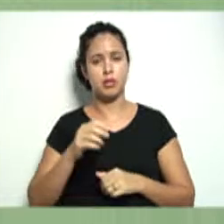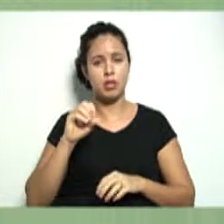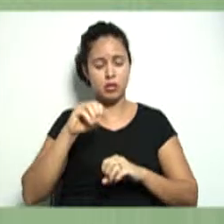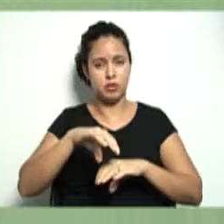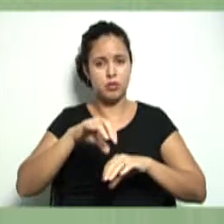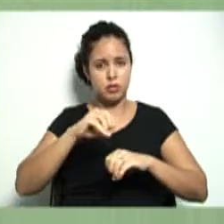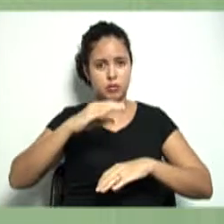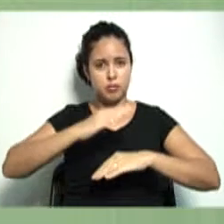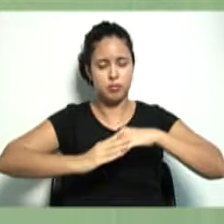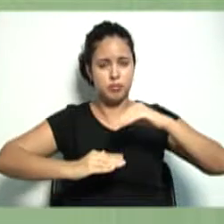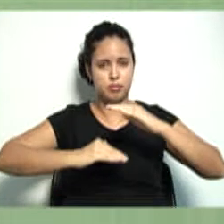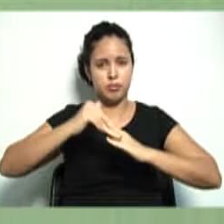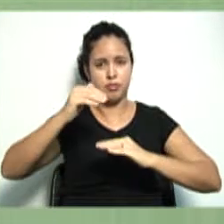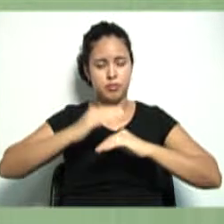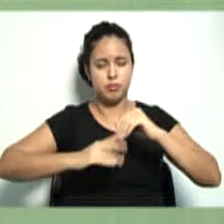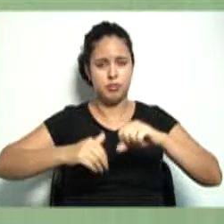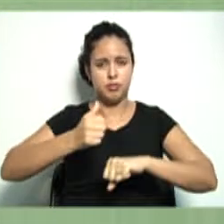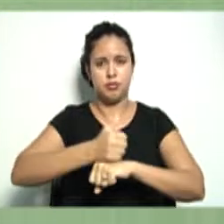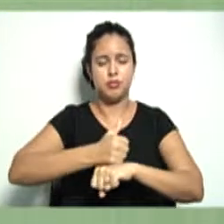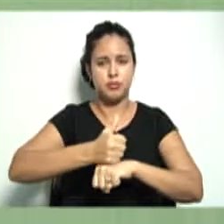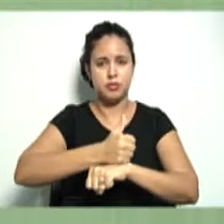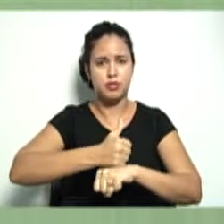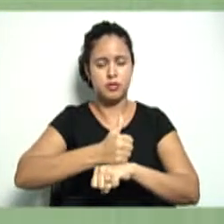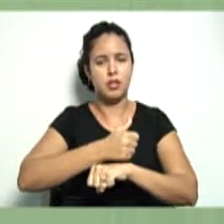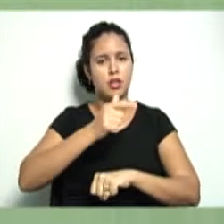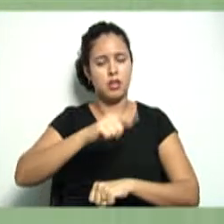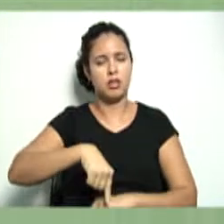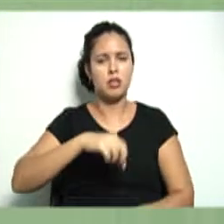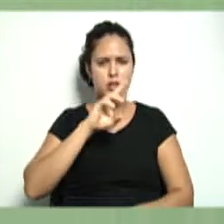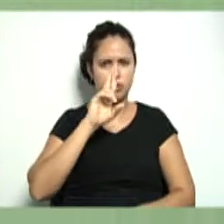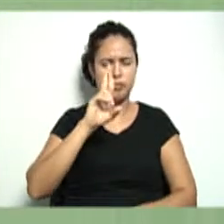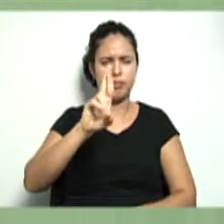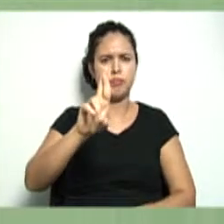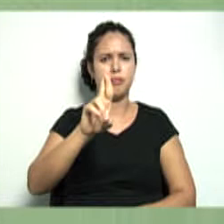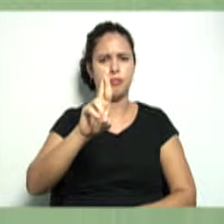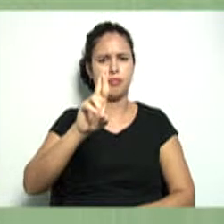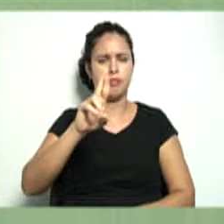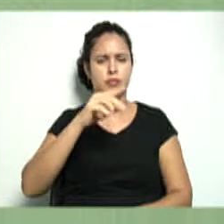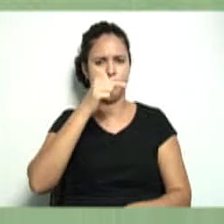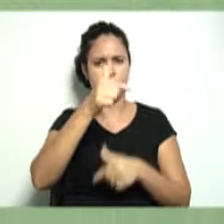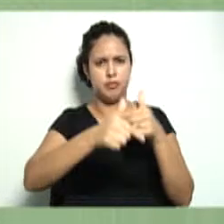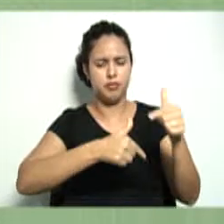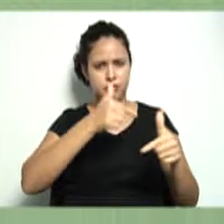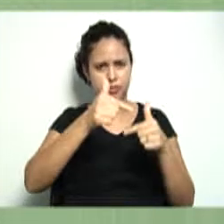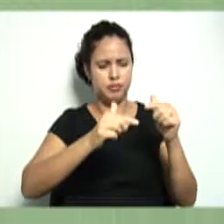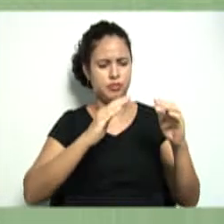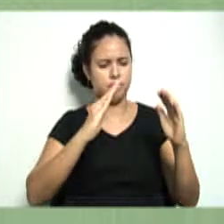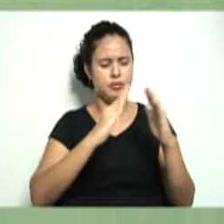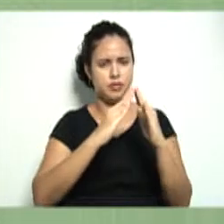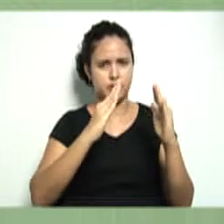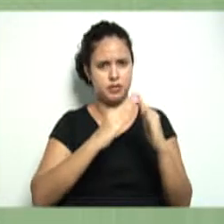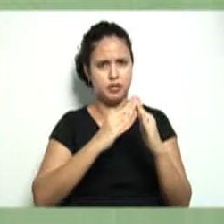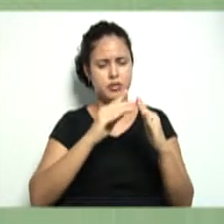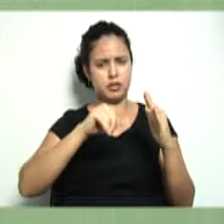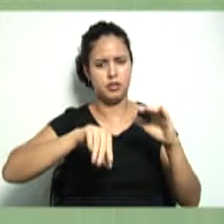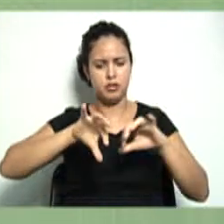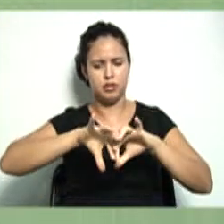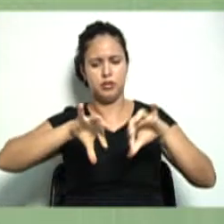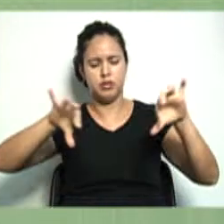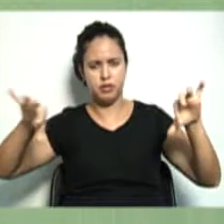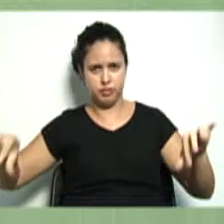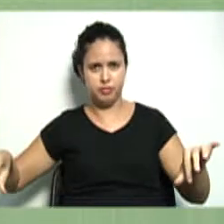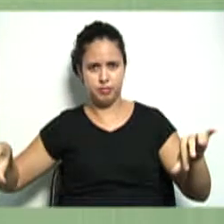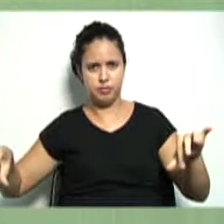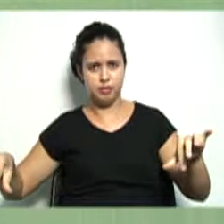profissionalizante é o modo pelo qual a responsabilidade das atividades do lar é dividida entre